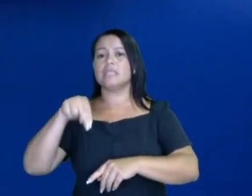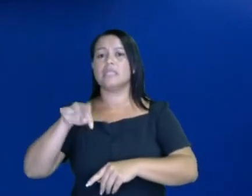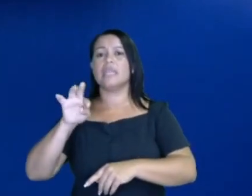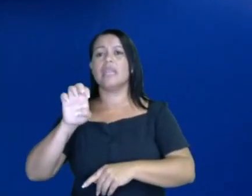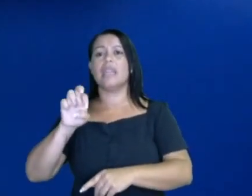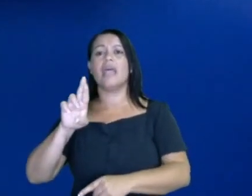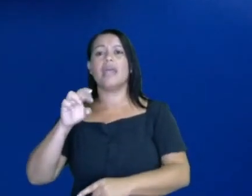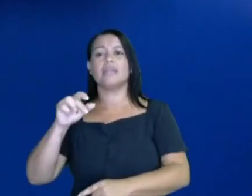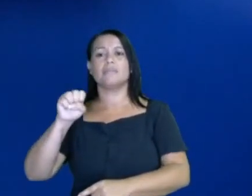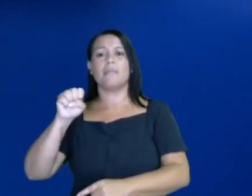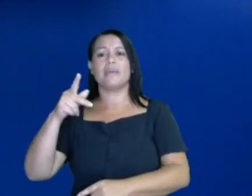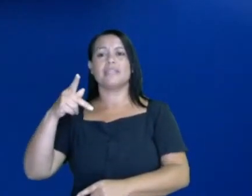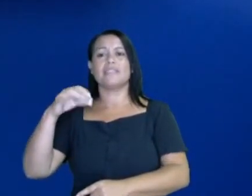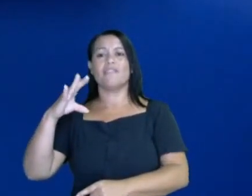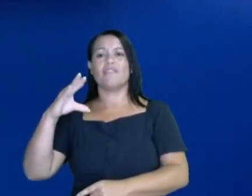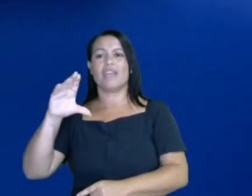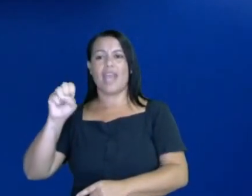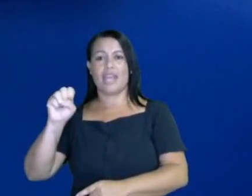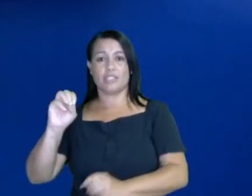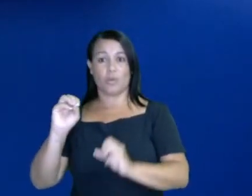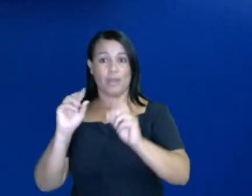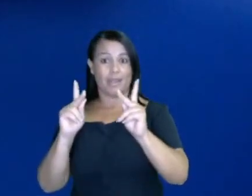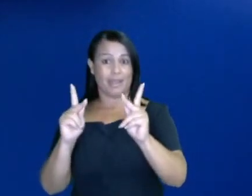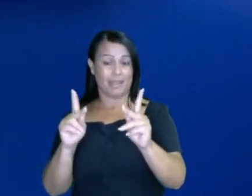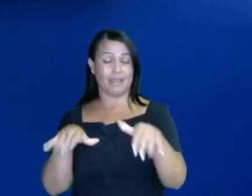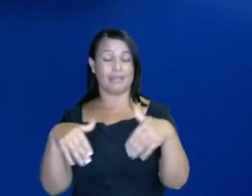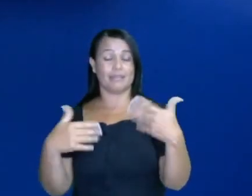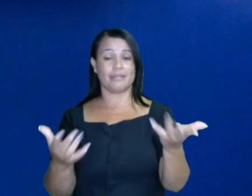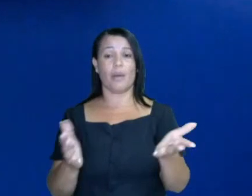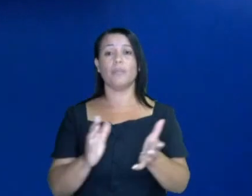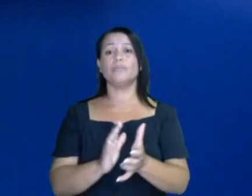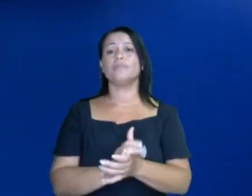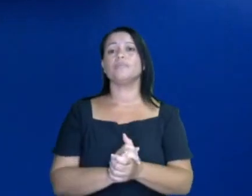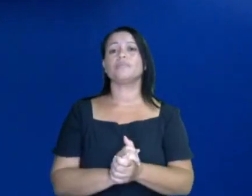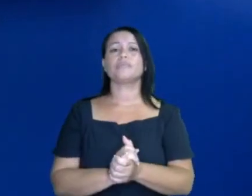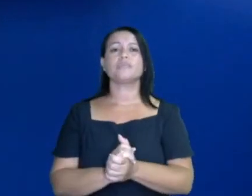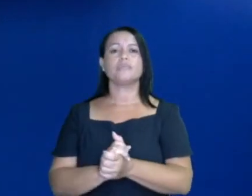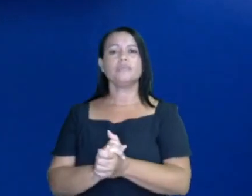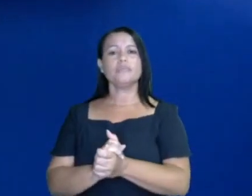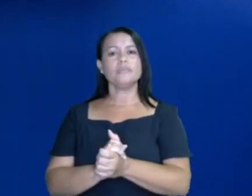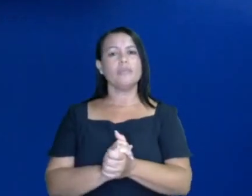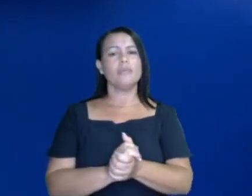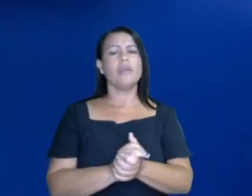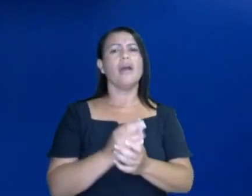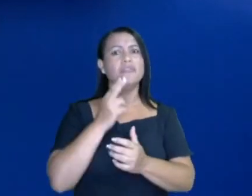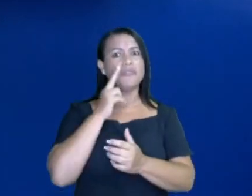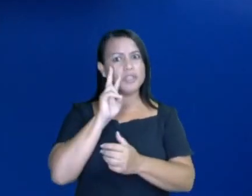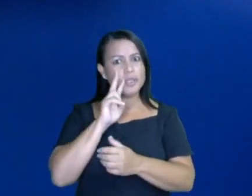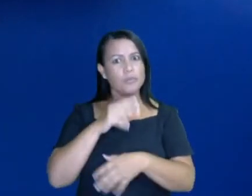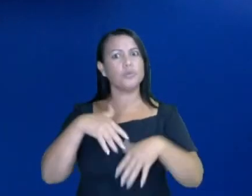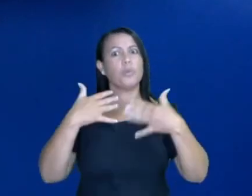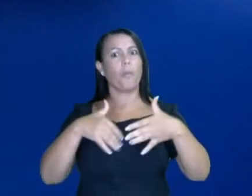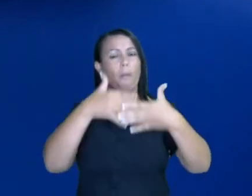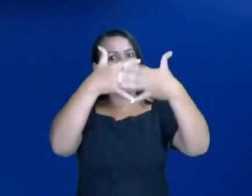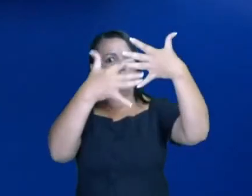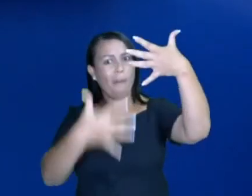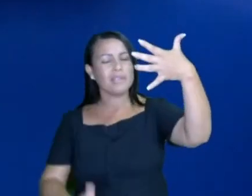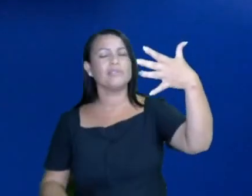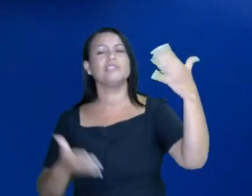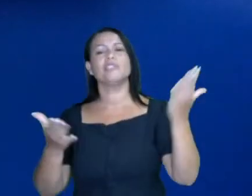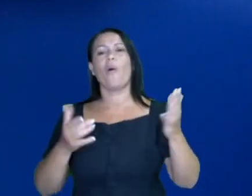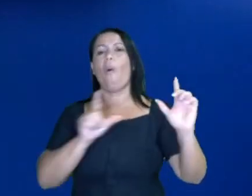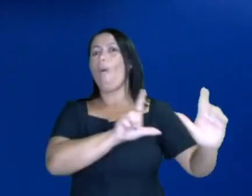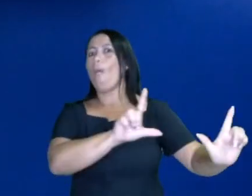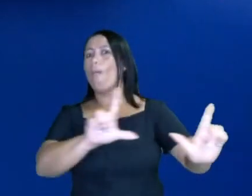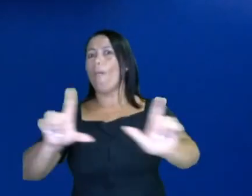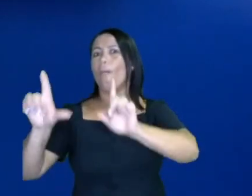interespecífica. Ok? Então, pessoal, vimos muita coisa hoje, mas foi bacana